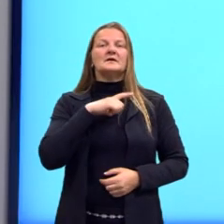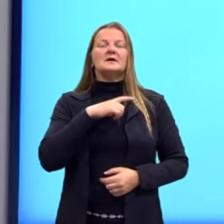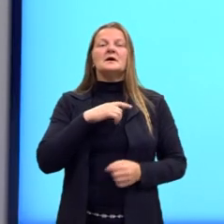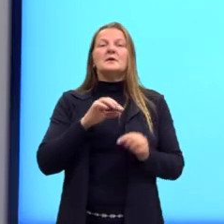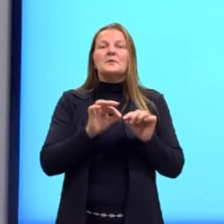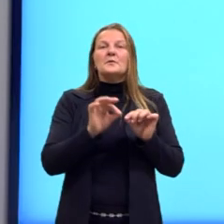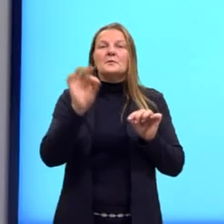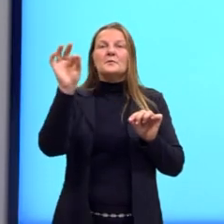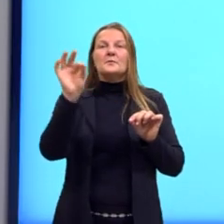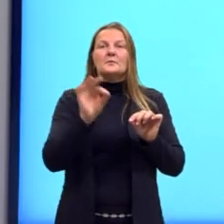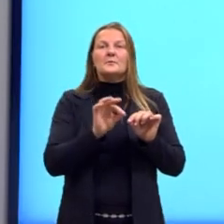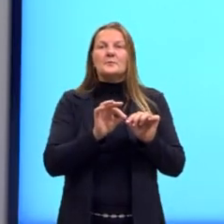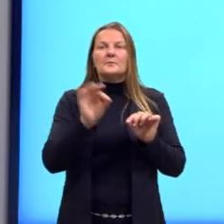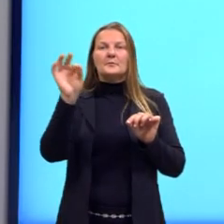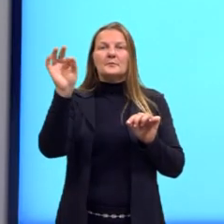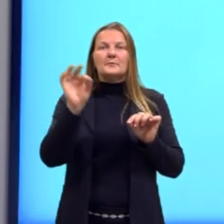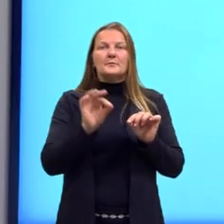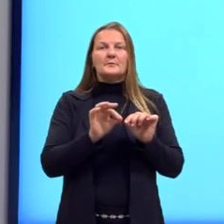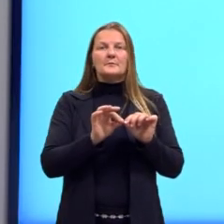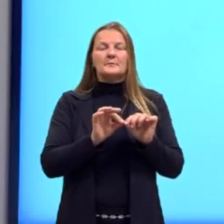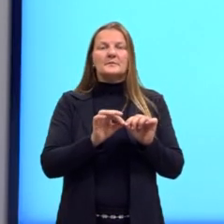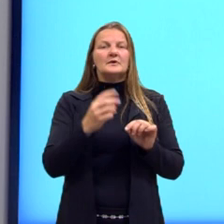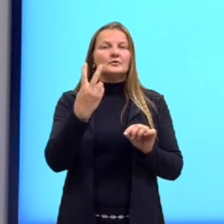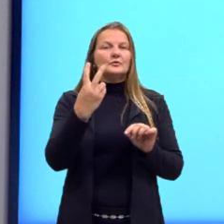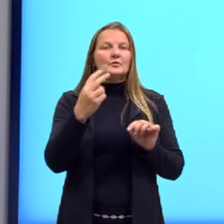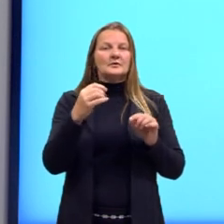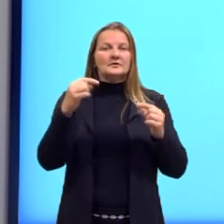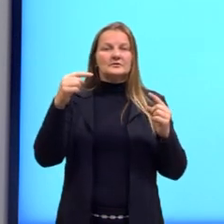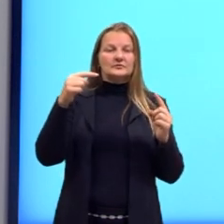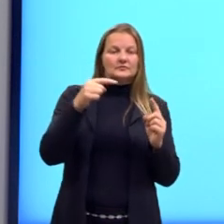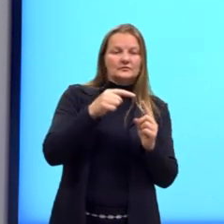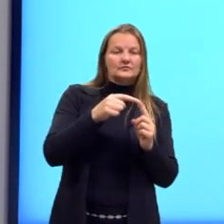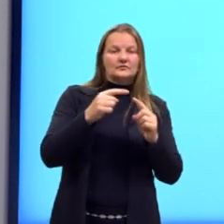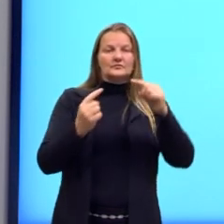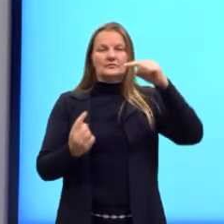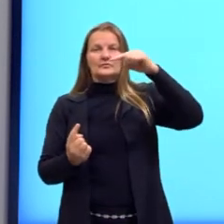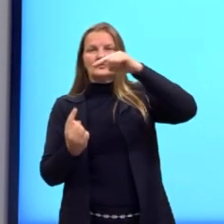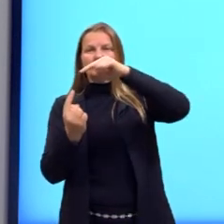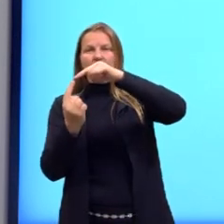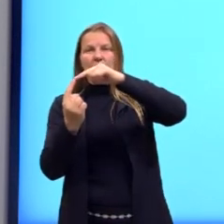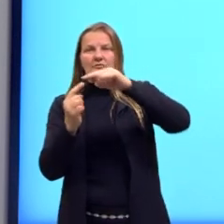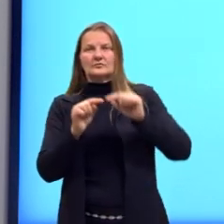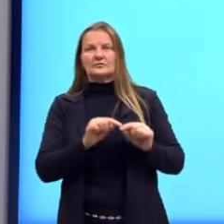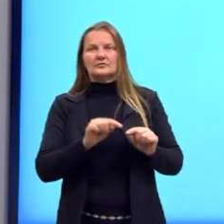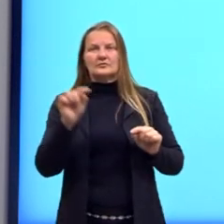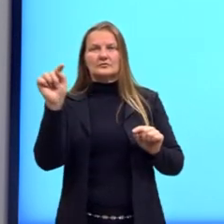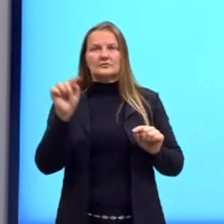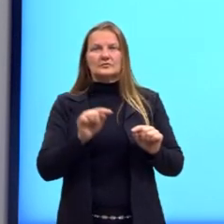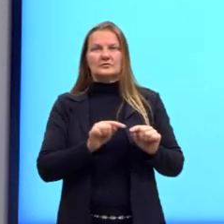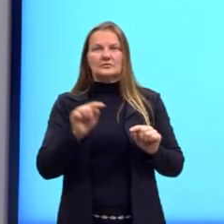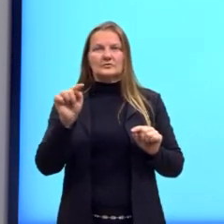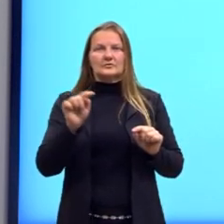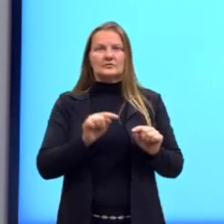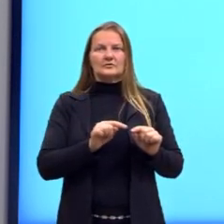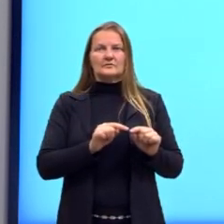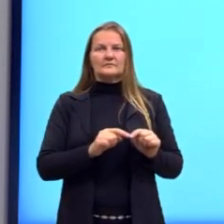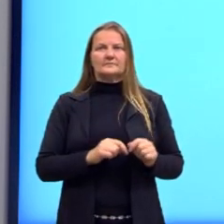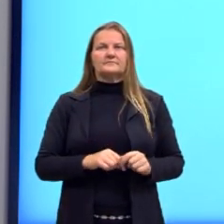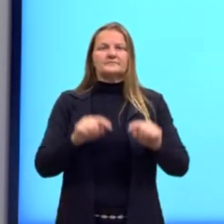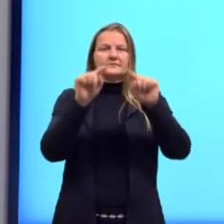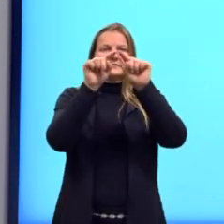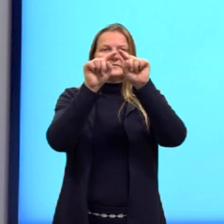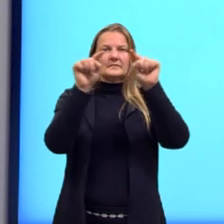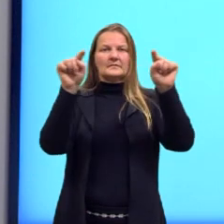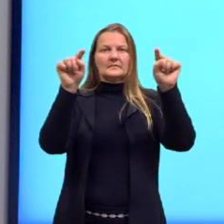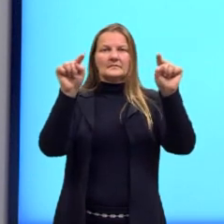de reta O que une então dois vértices Neo ali dois lados não consecutivos então